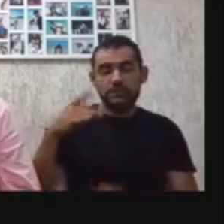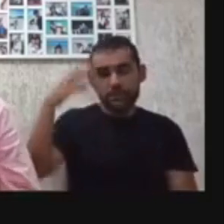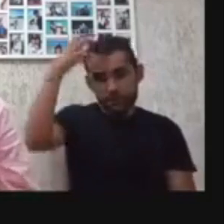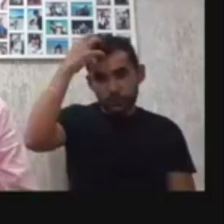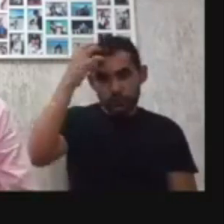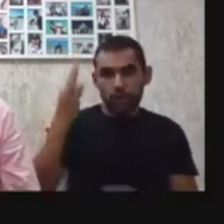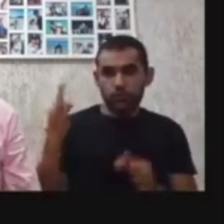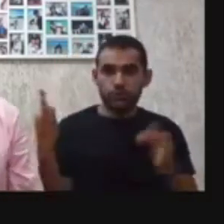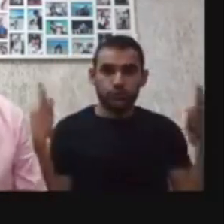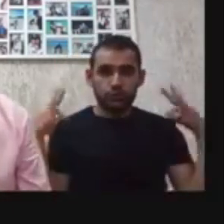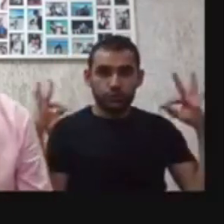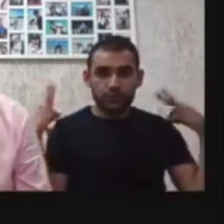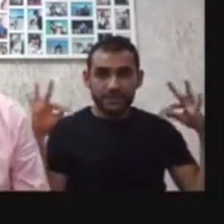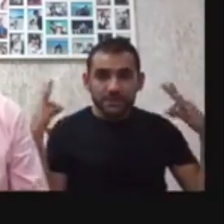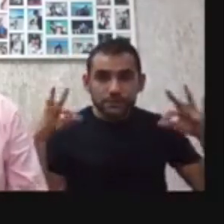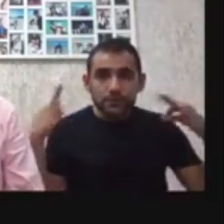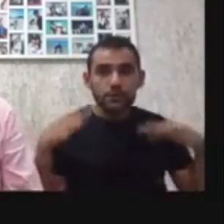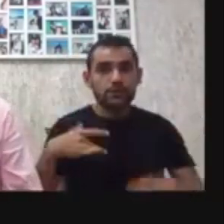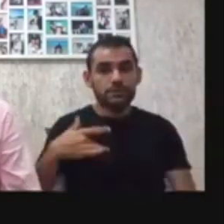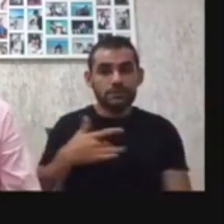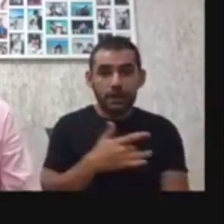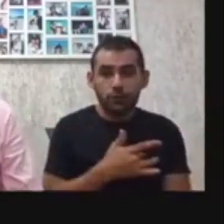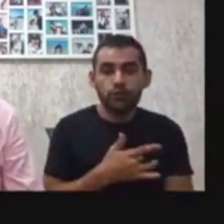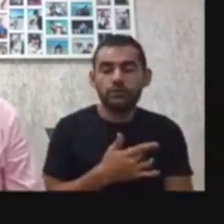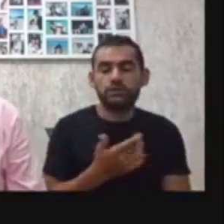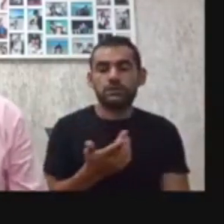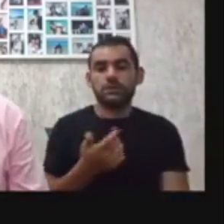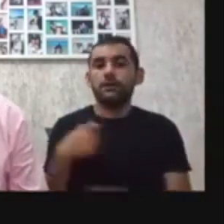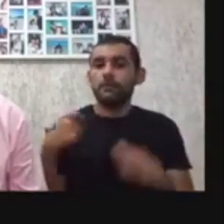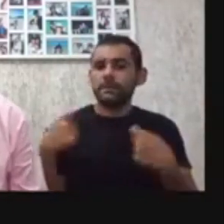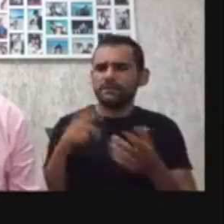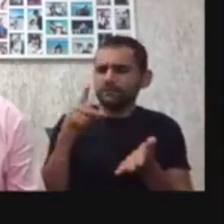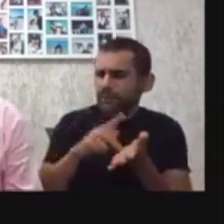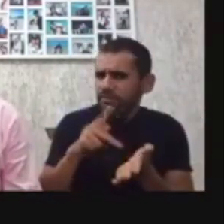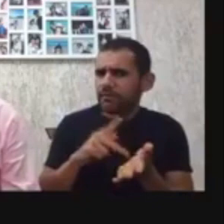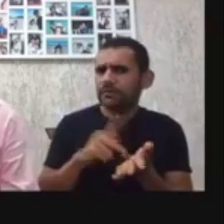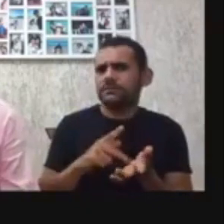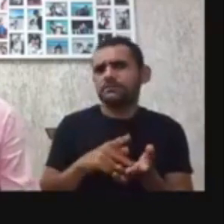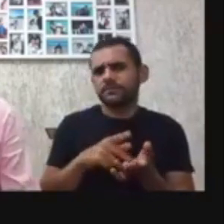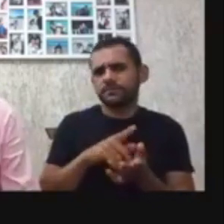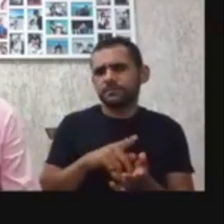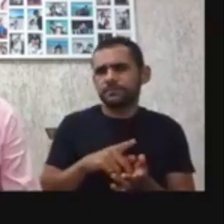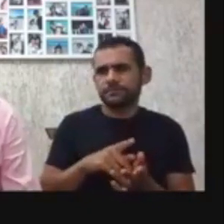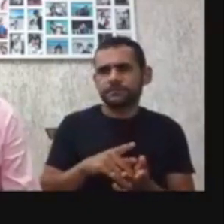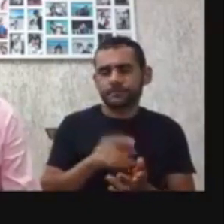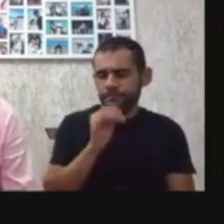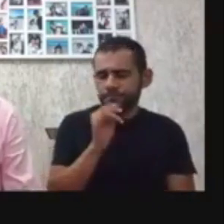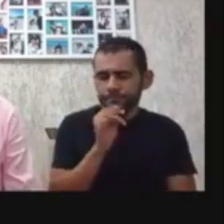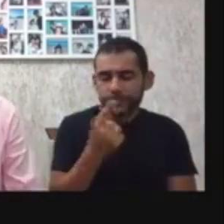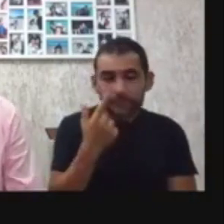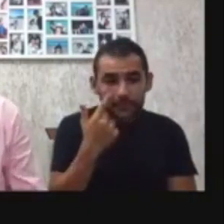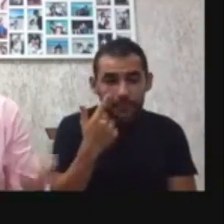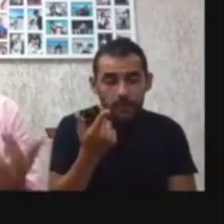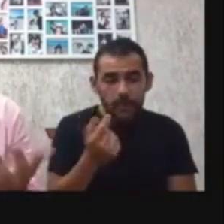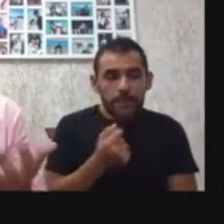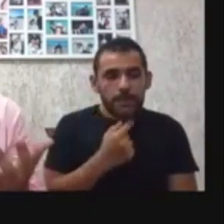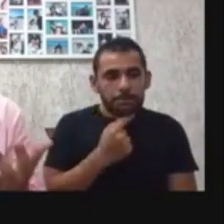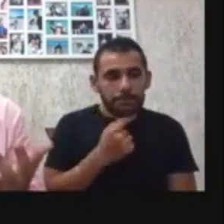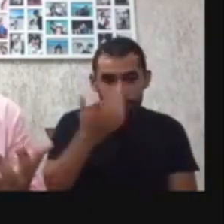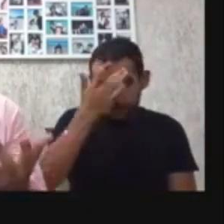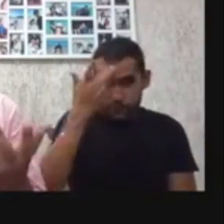Turismo, sabe? E da Saúde. Então, a gente precisa realmente... Essas pessoas, Adriano, olha para você ver, são